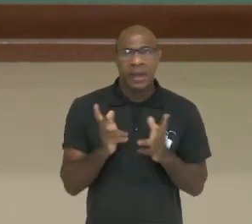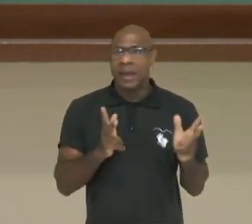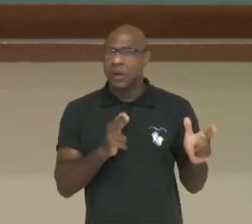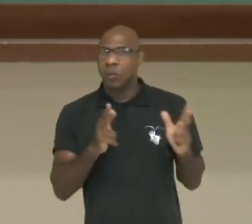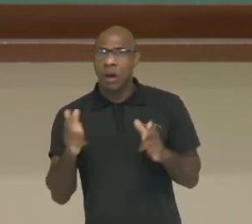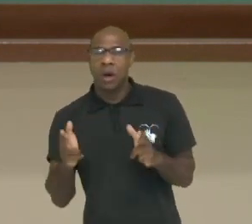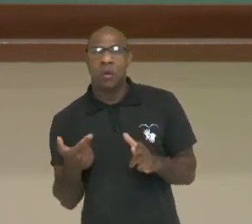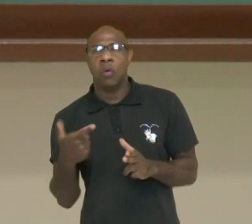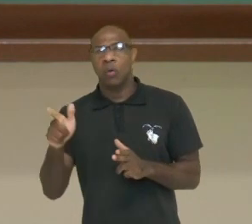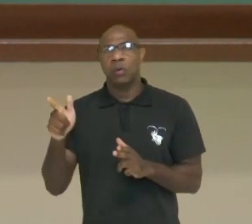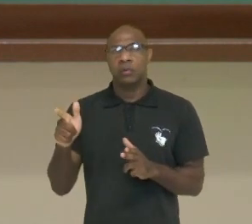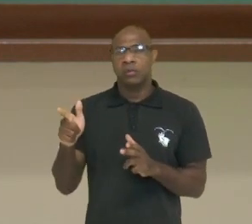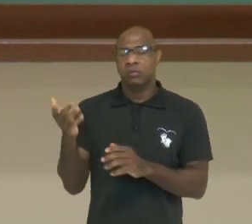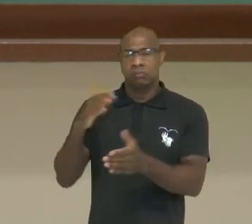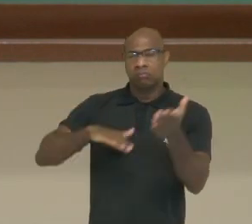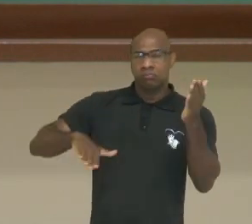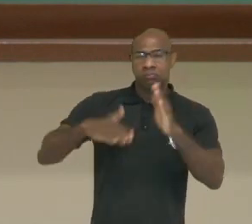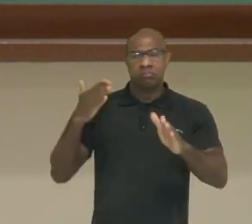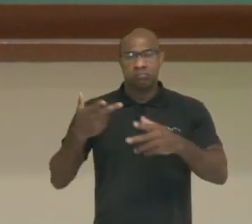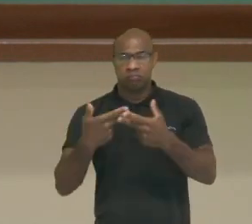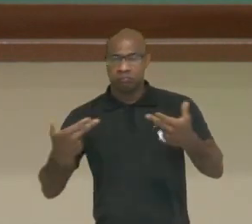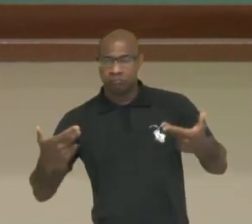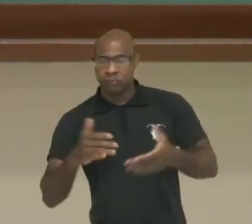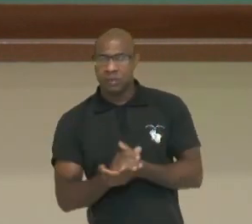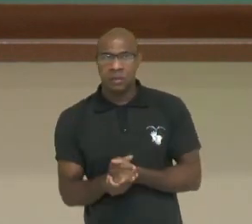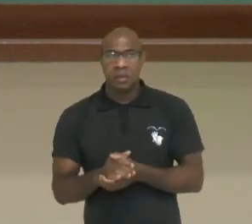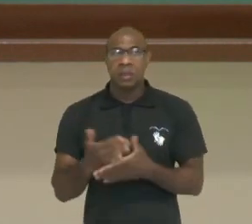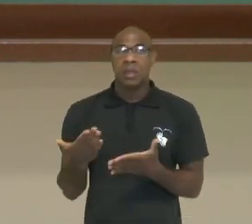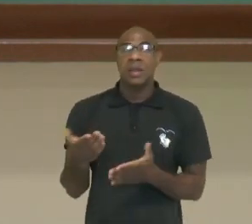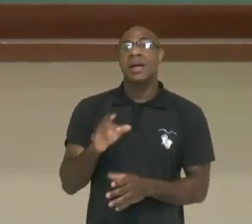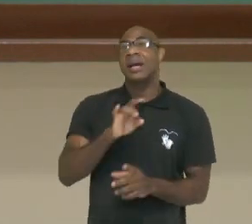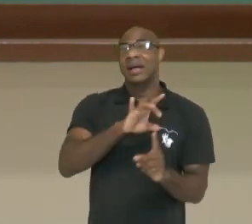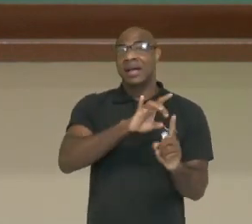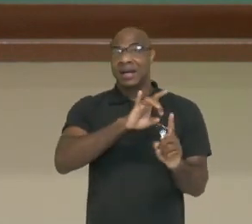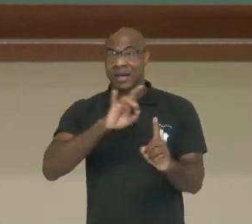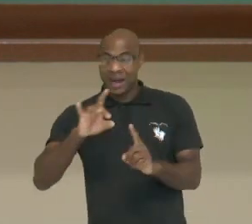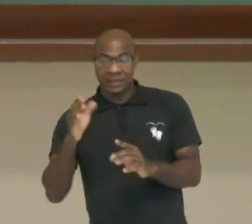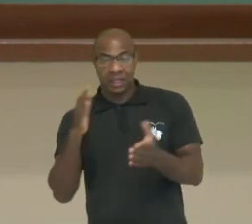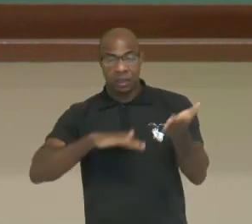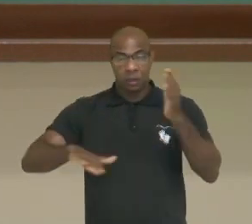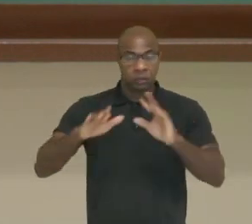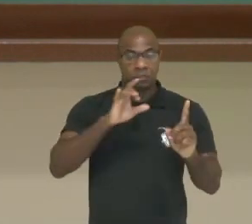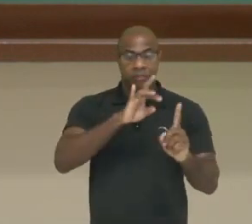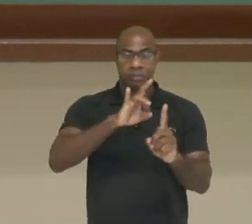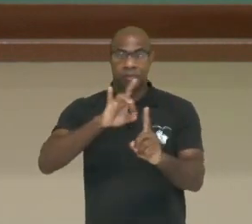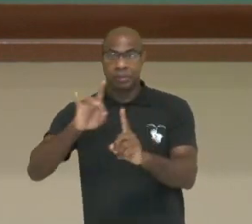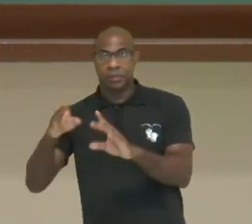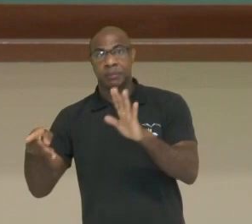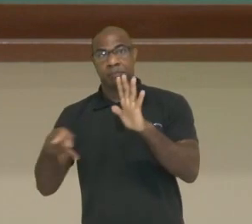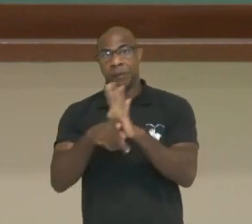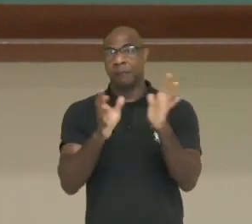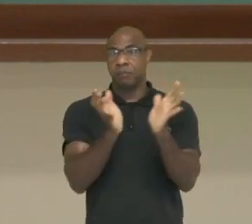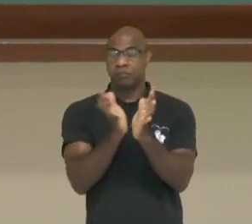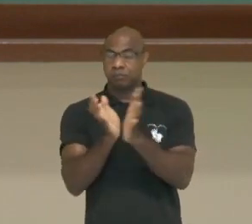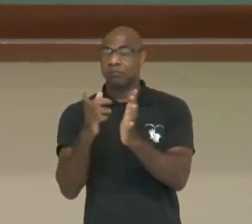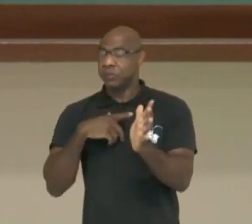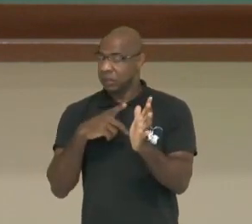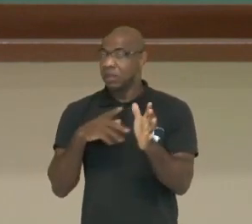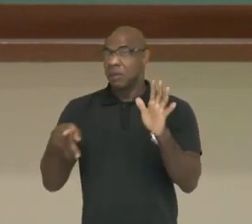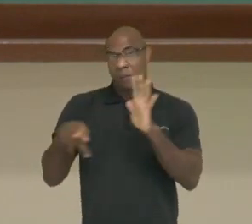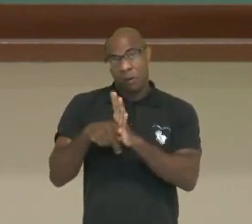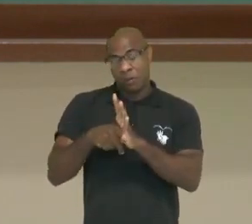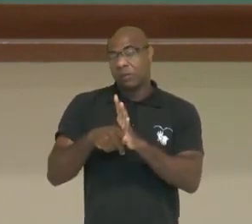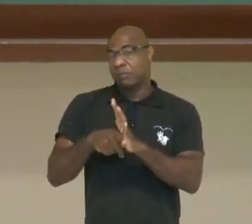que eles são diferentes, né? Mas na verdade, cada modalidade de luta possui as suas especificidades. Então,